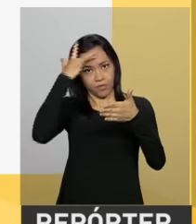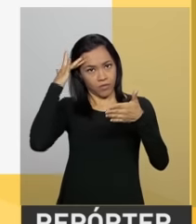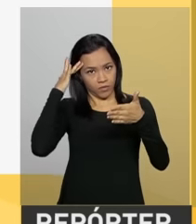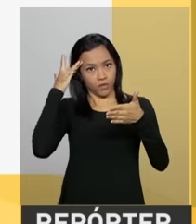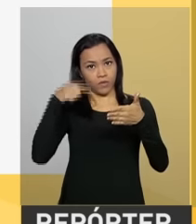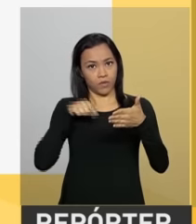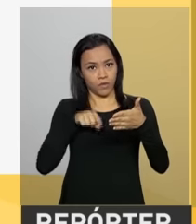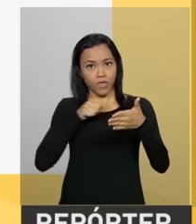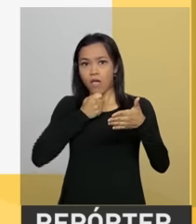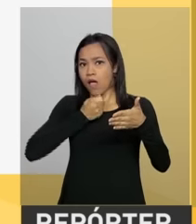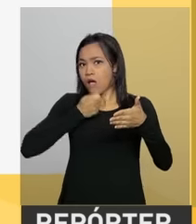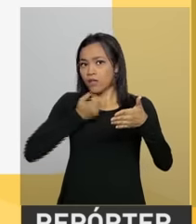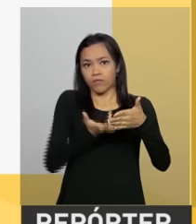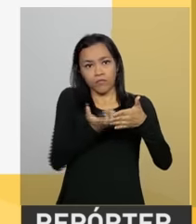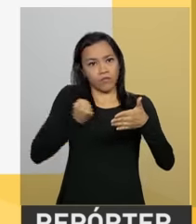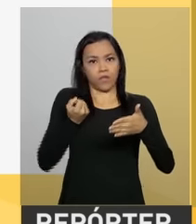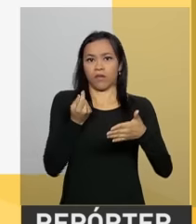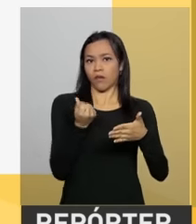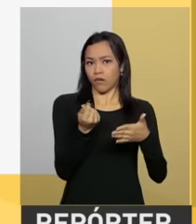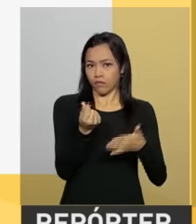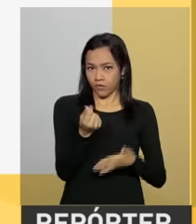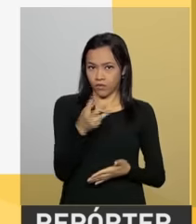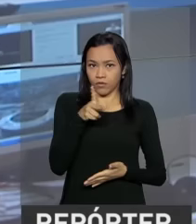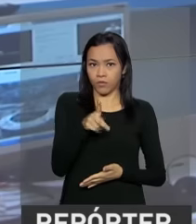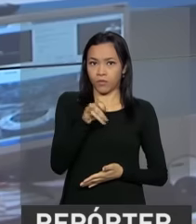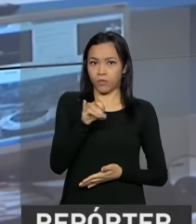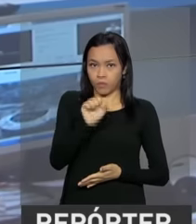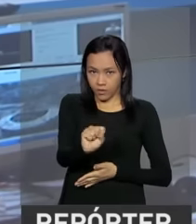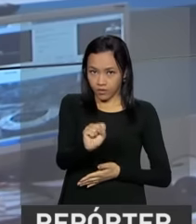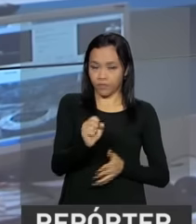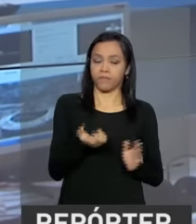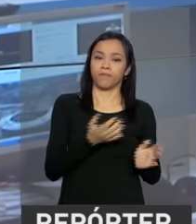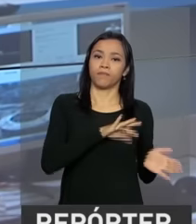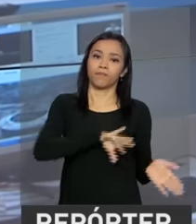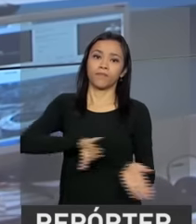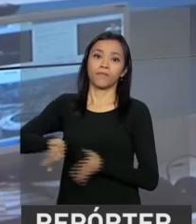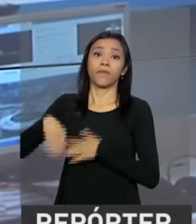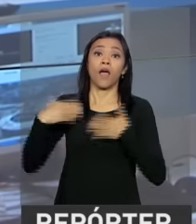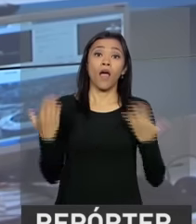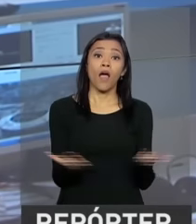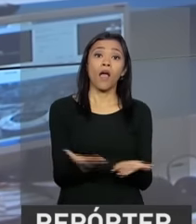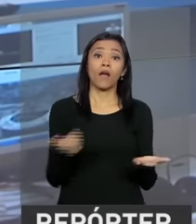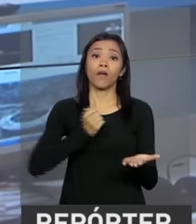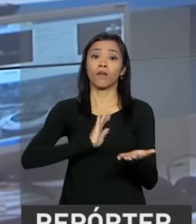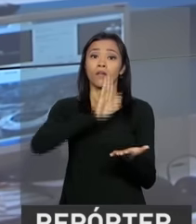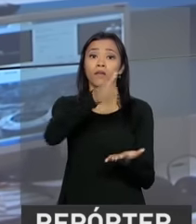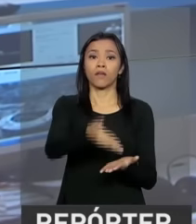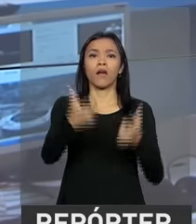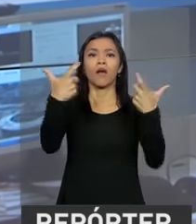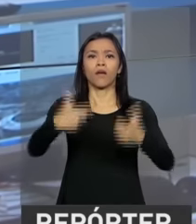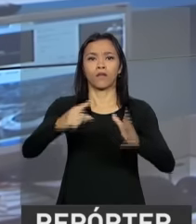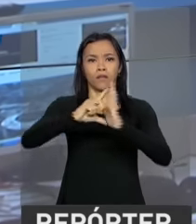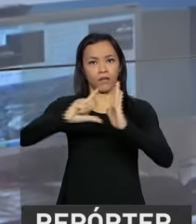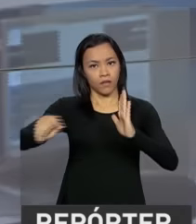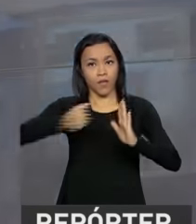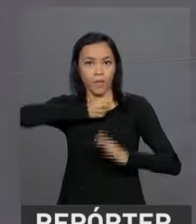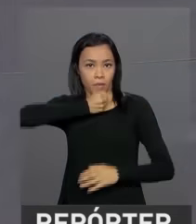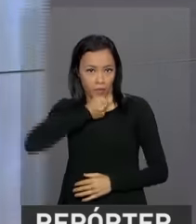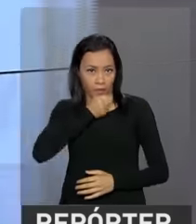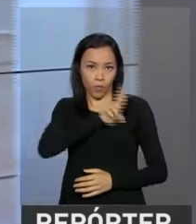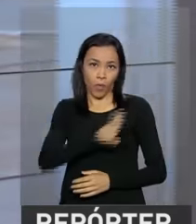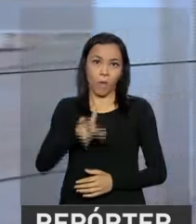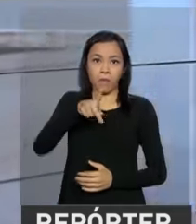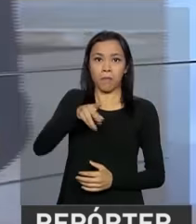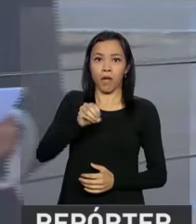ainda não retiraram o seu PIS nós vamos agora ao Palácio do Planalto falar ao vivo com a repórter com a